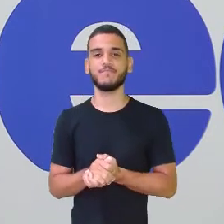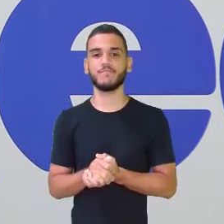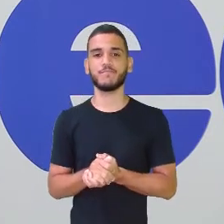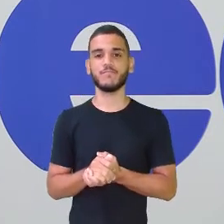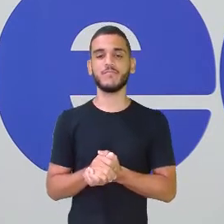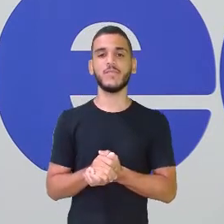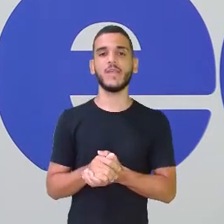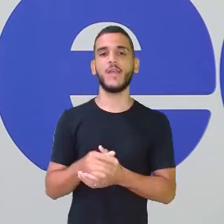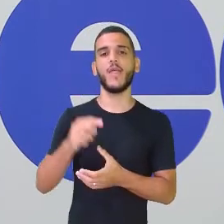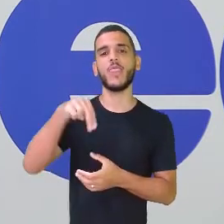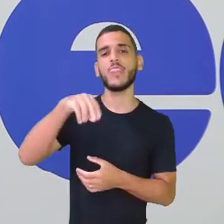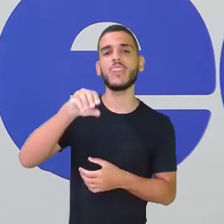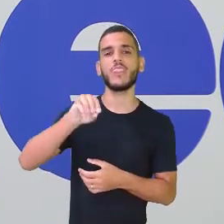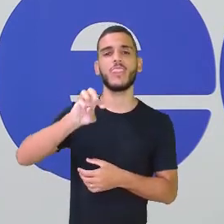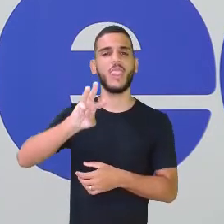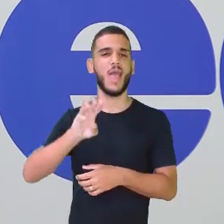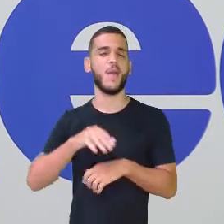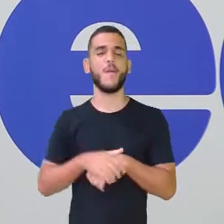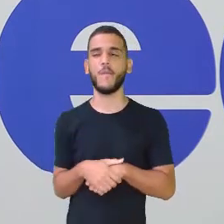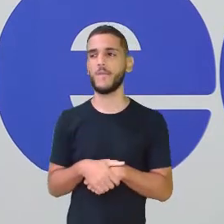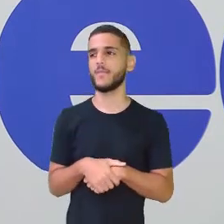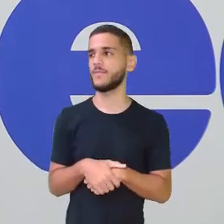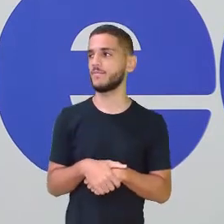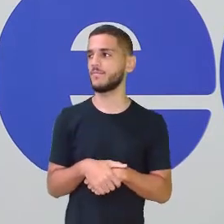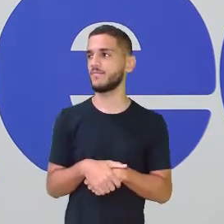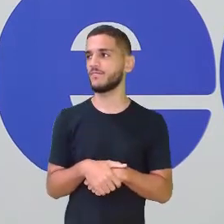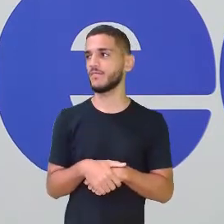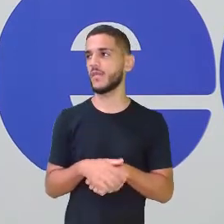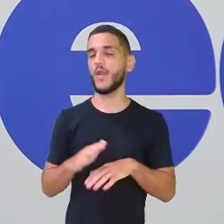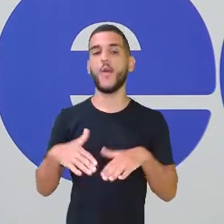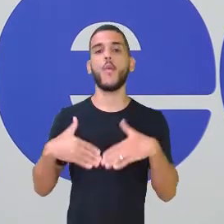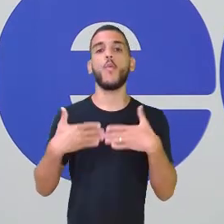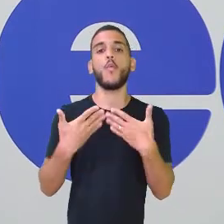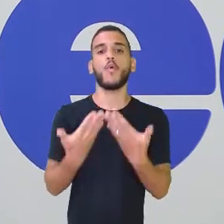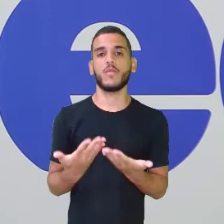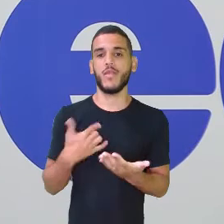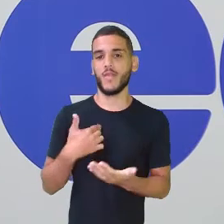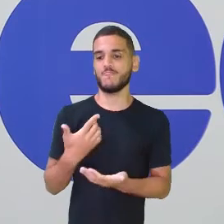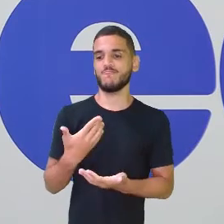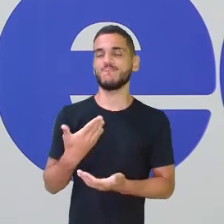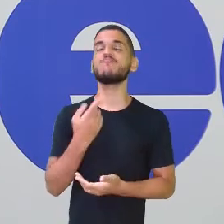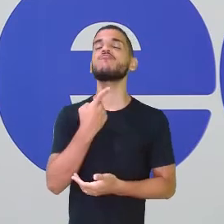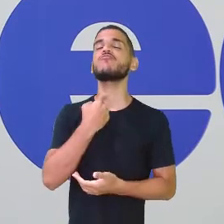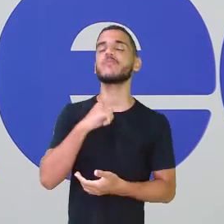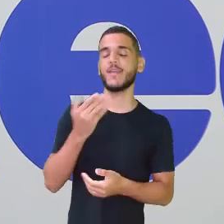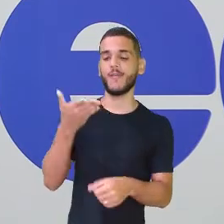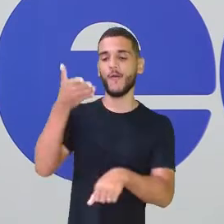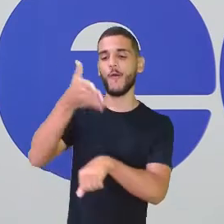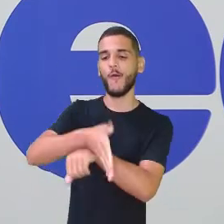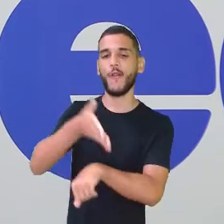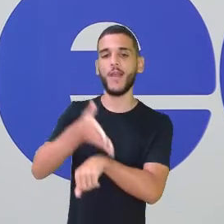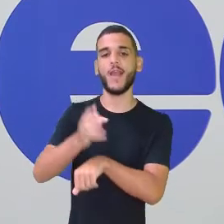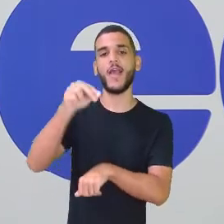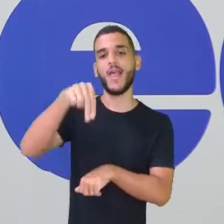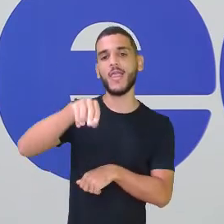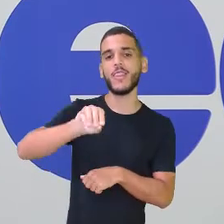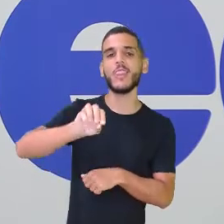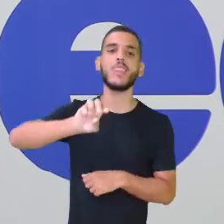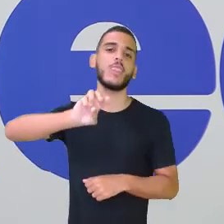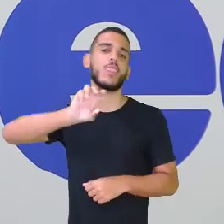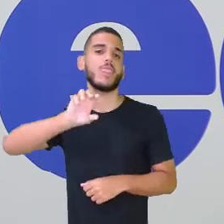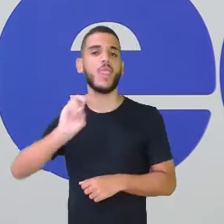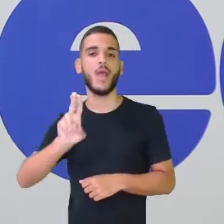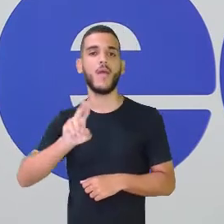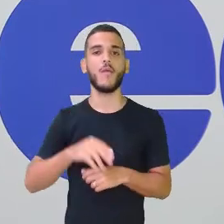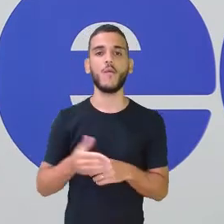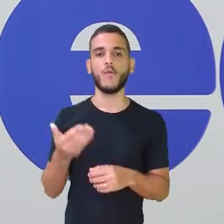muito com ela, inclusive. Quando eu quero colocar o Nau nas minhas aulas, é a primeira pessoa que eu peço ajuda, né, a